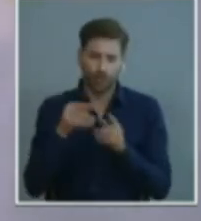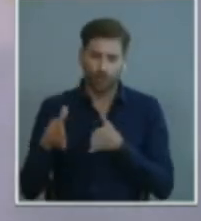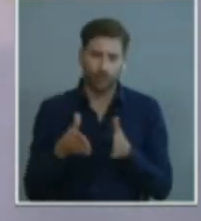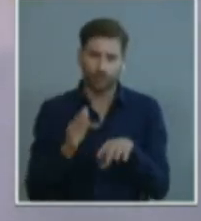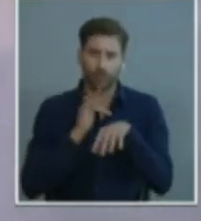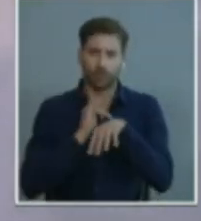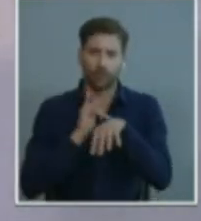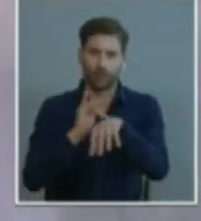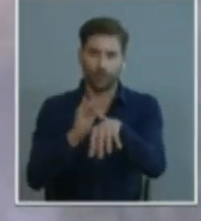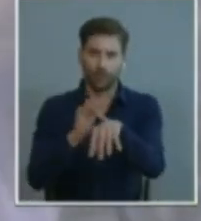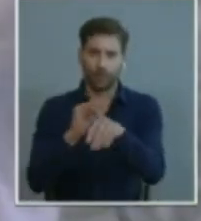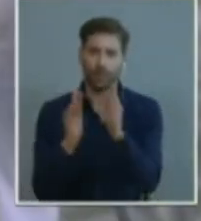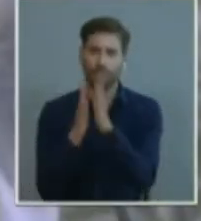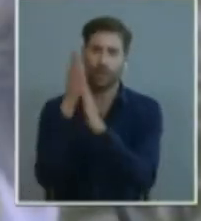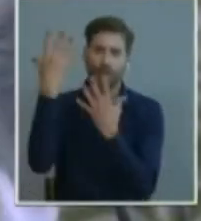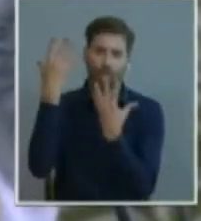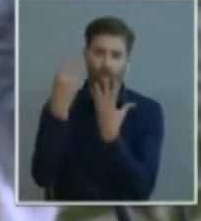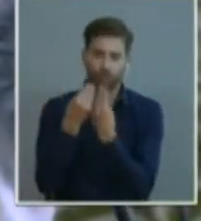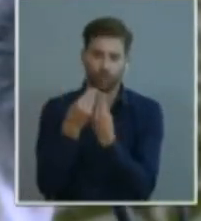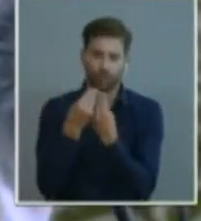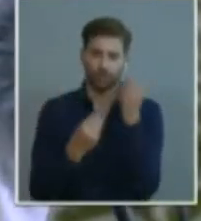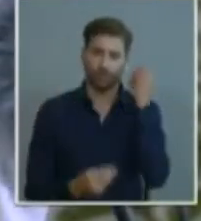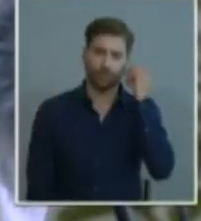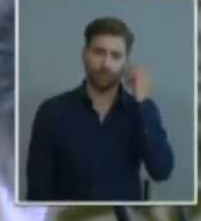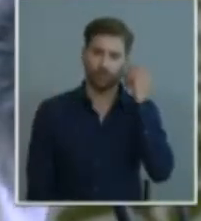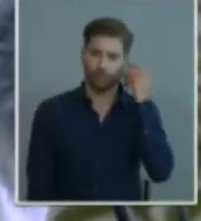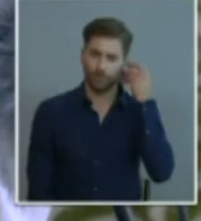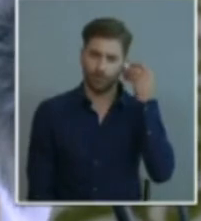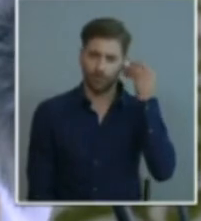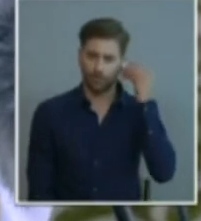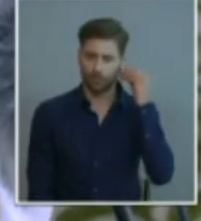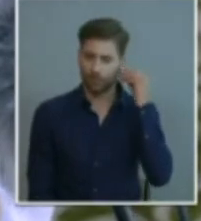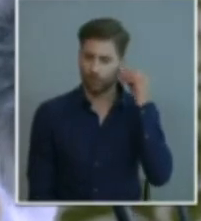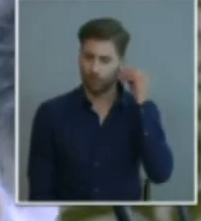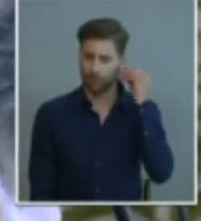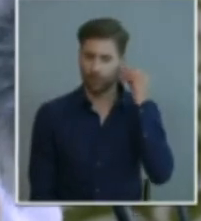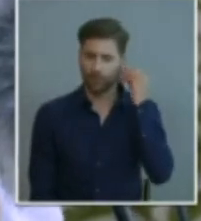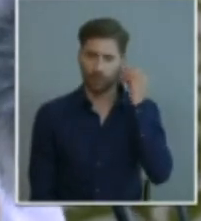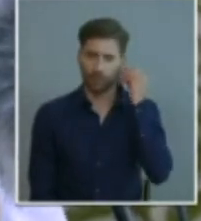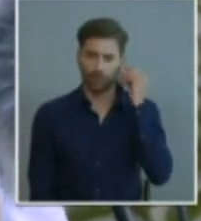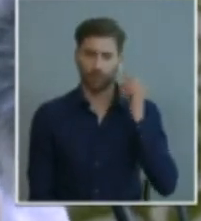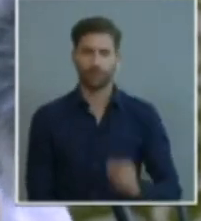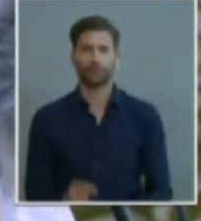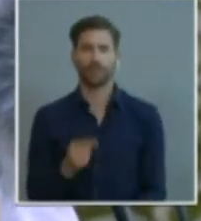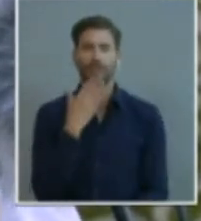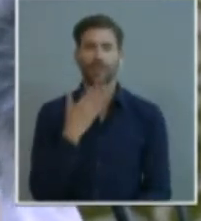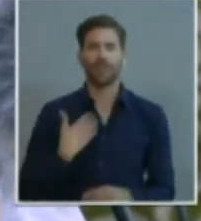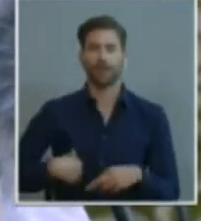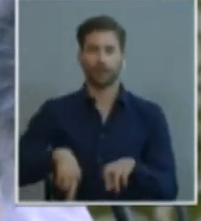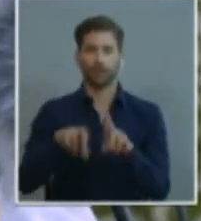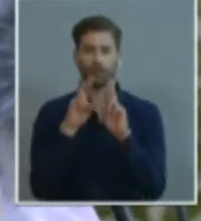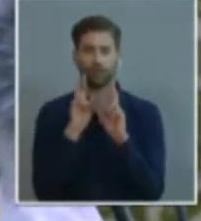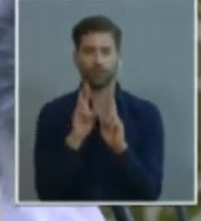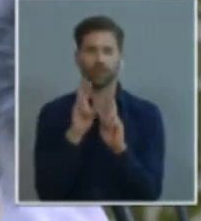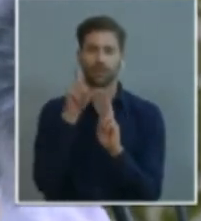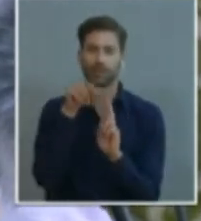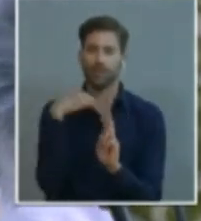até Jesus. E isso é para nós motivo de esperança e de